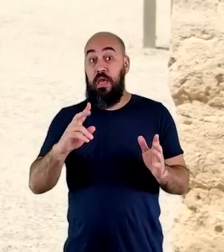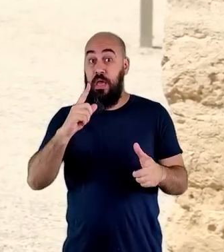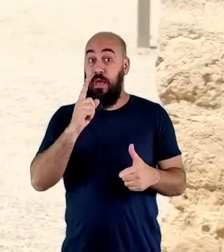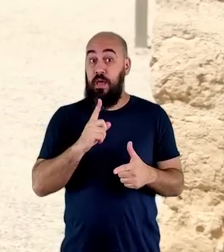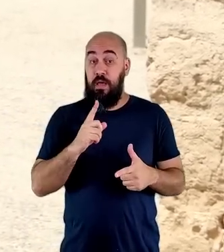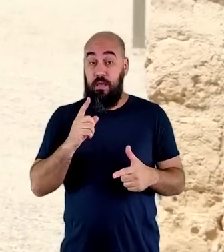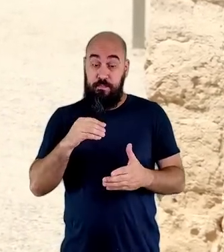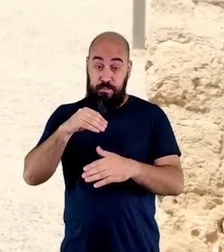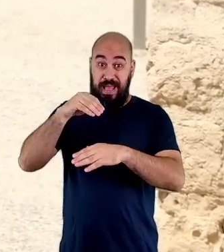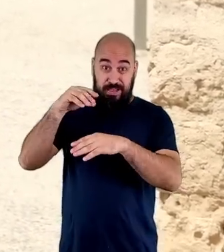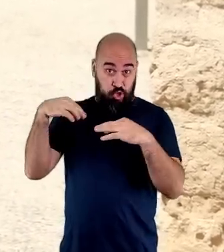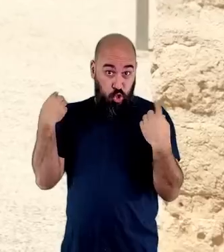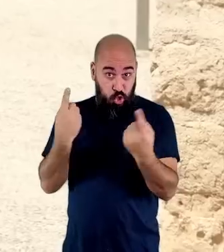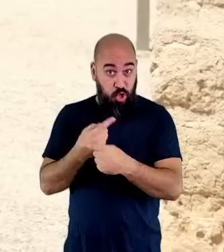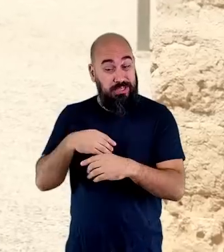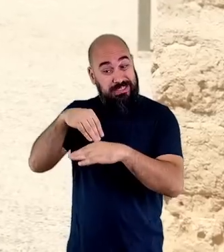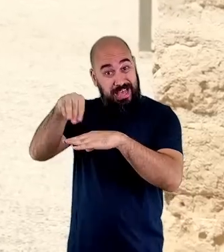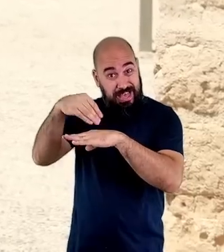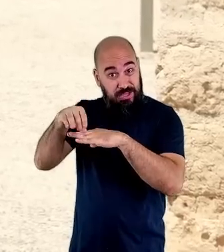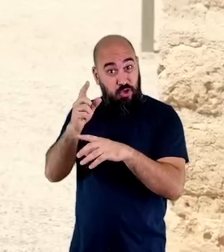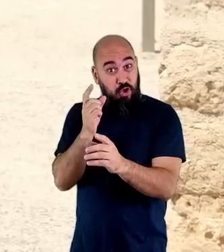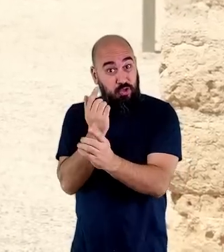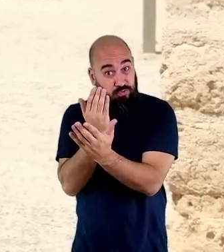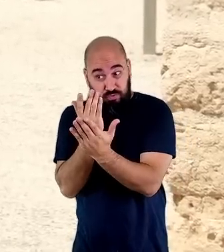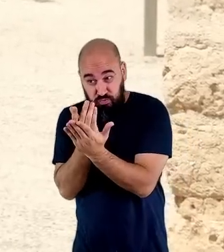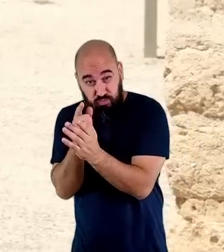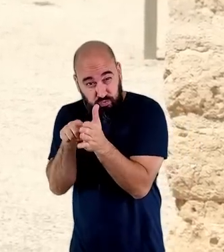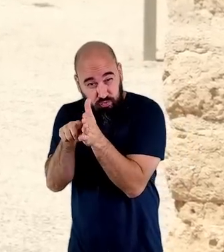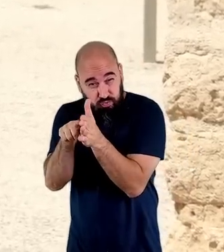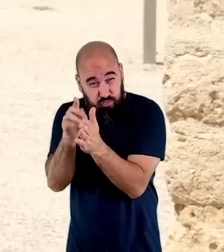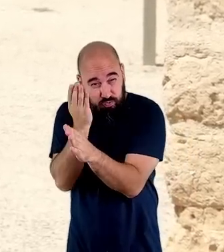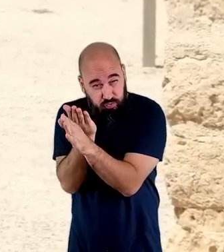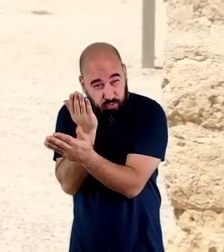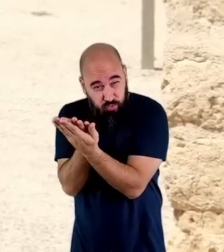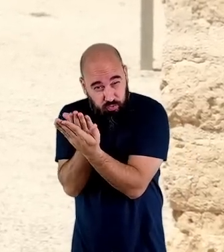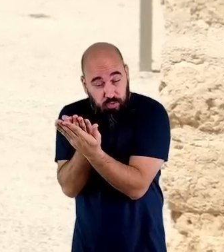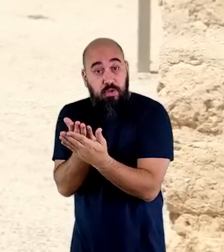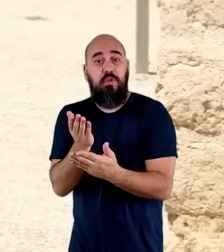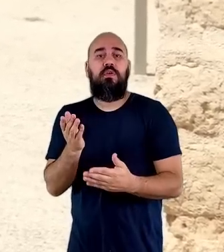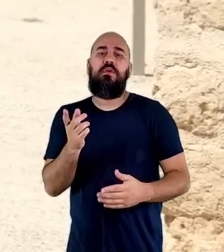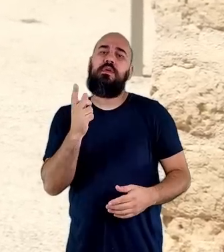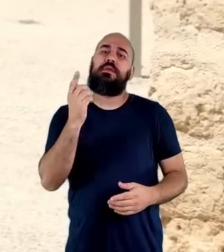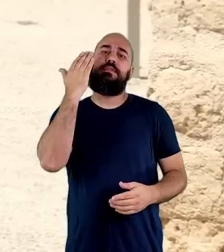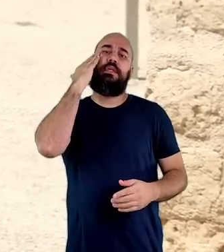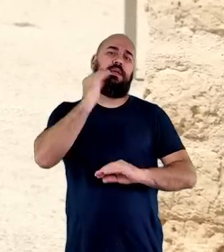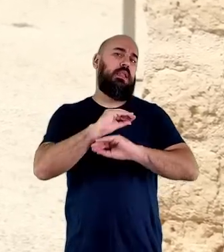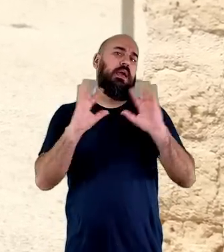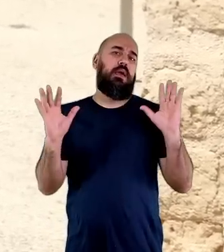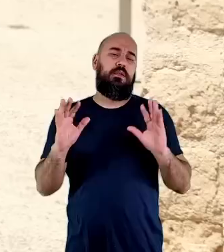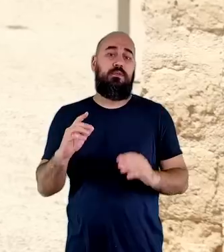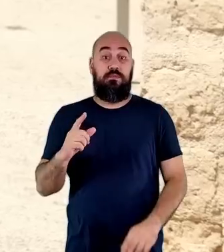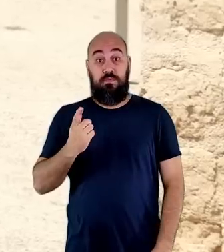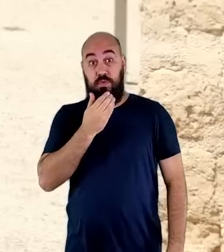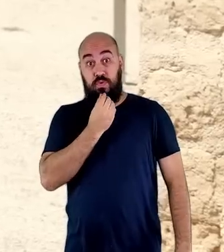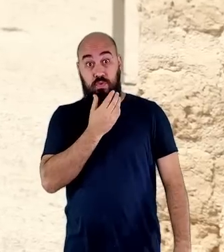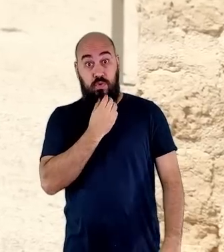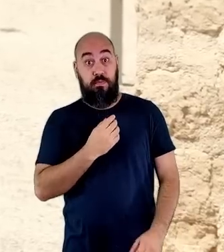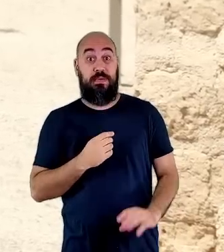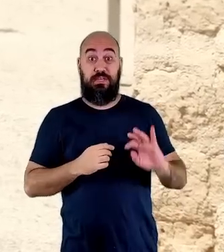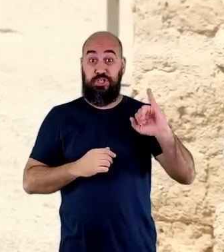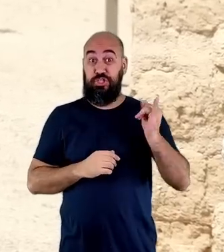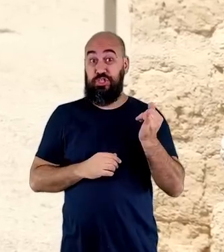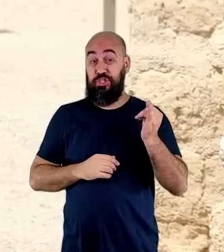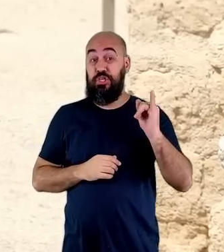para os arqueólogos. Quando Jefté, que era um juiz de Israel, venceu uma batalha, de maneira precipitada, ele fez um voto ao